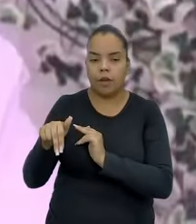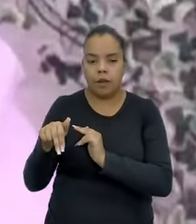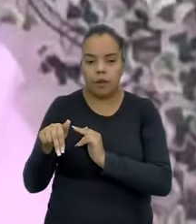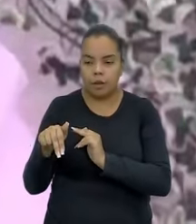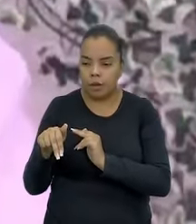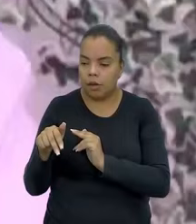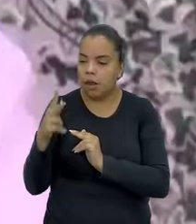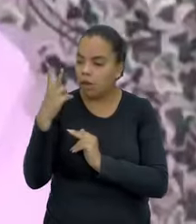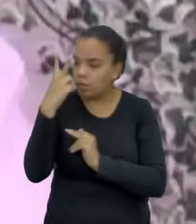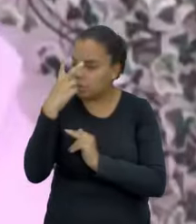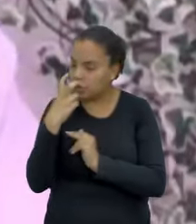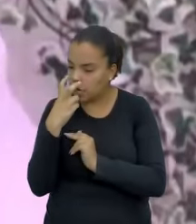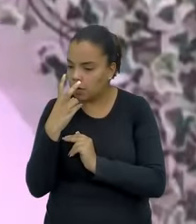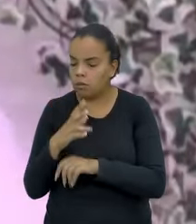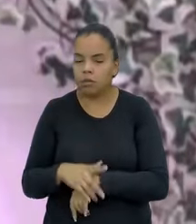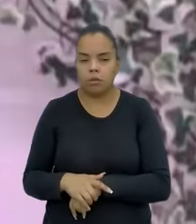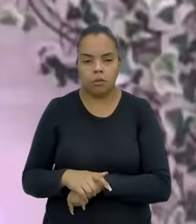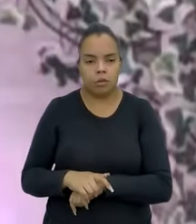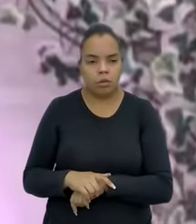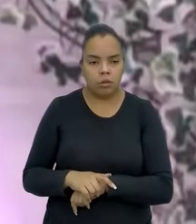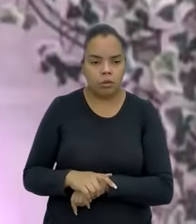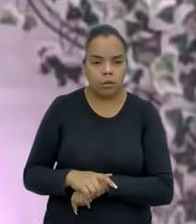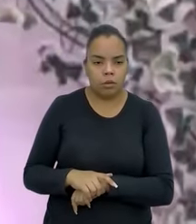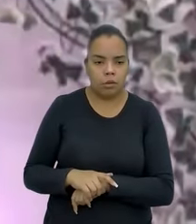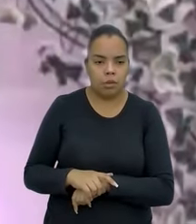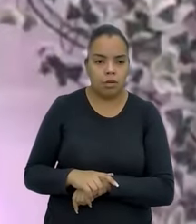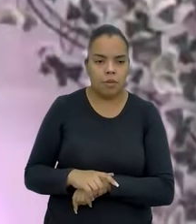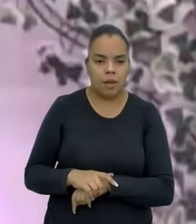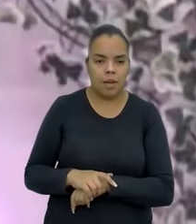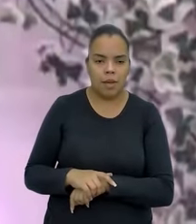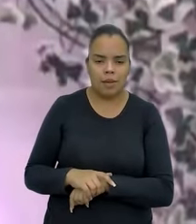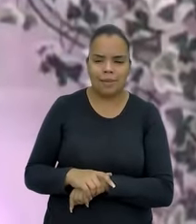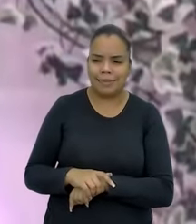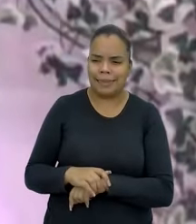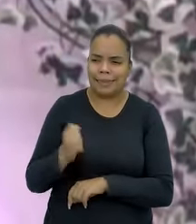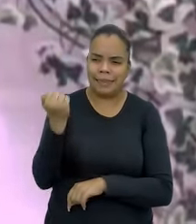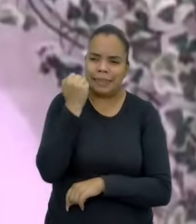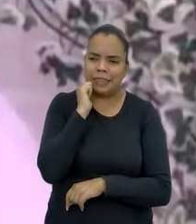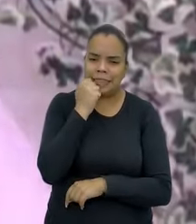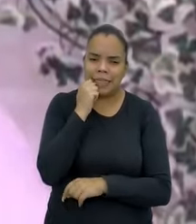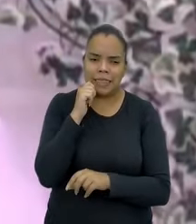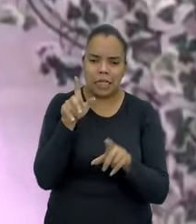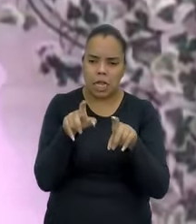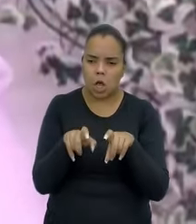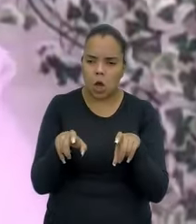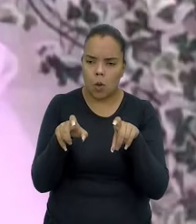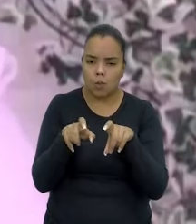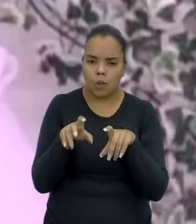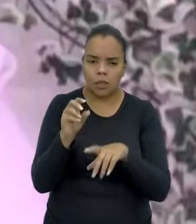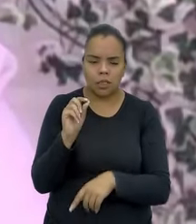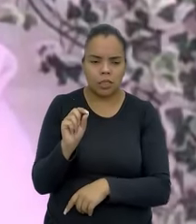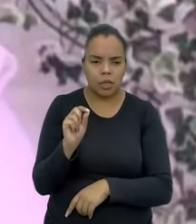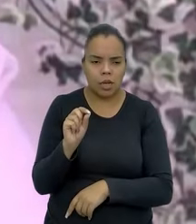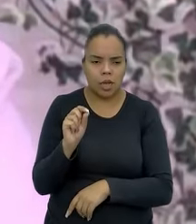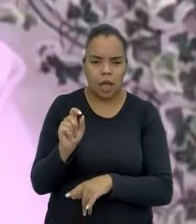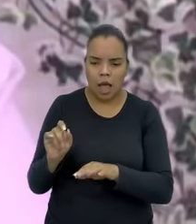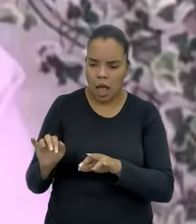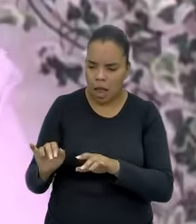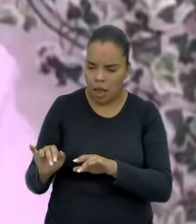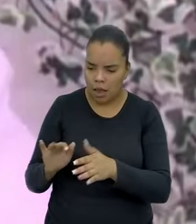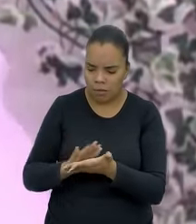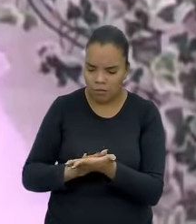tinha necessidade totalmente cego para cursar Ciências da Computação ele começou a tocar aquele material e falou